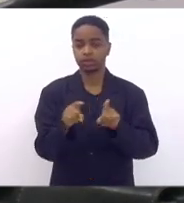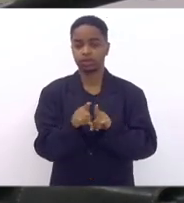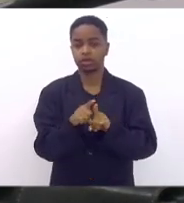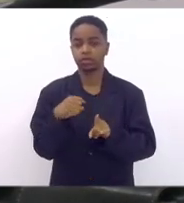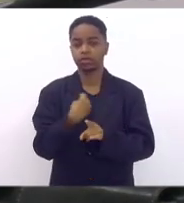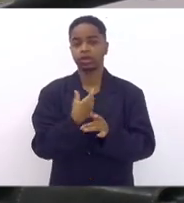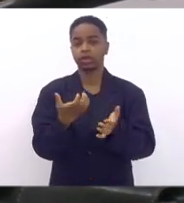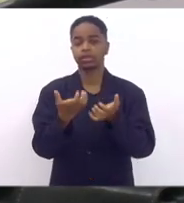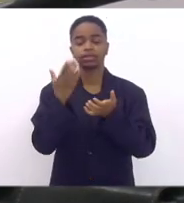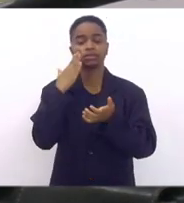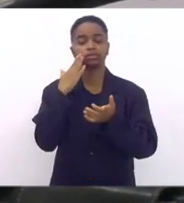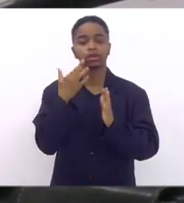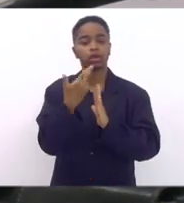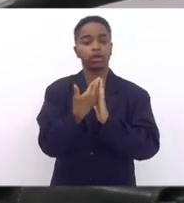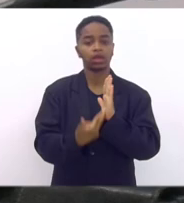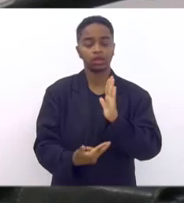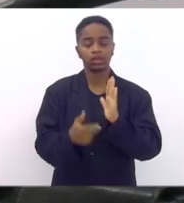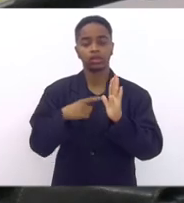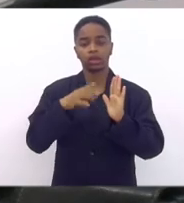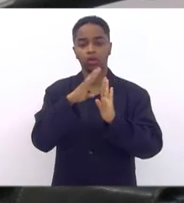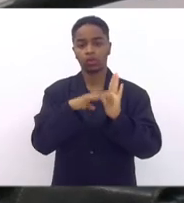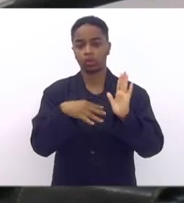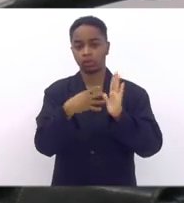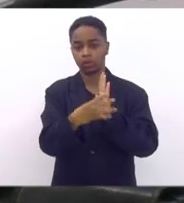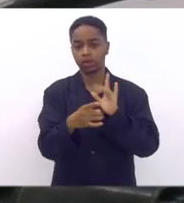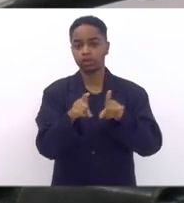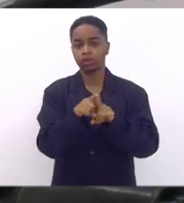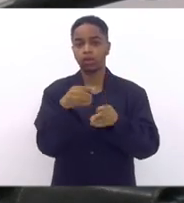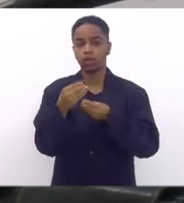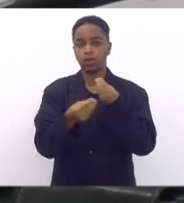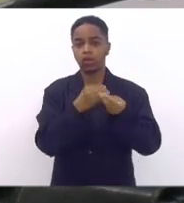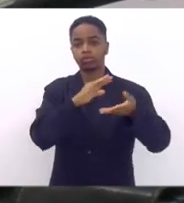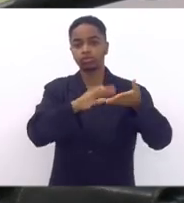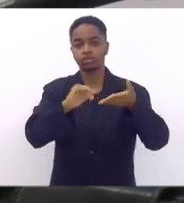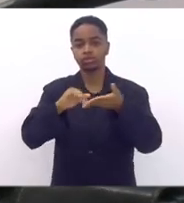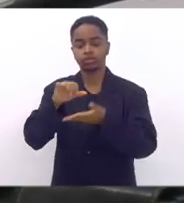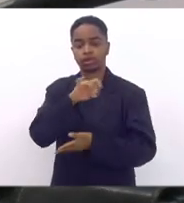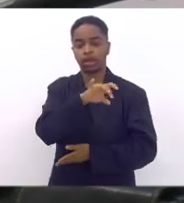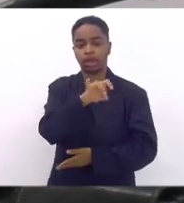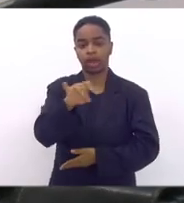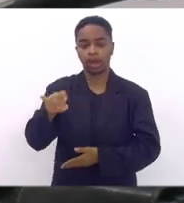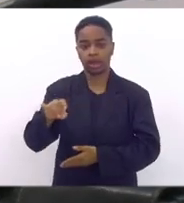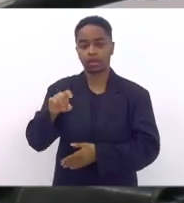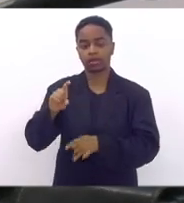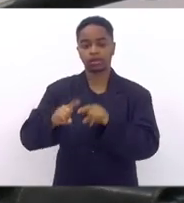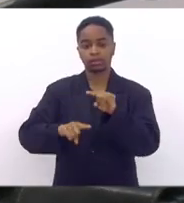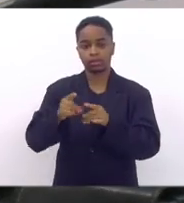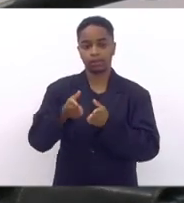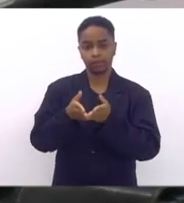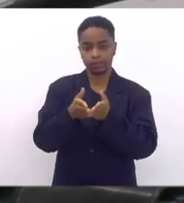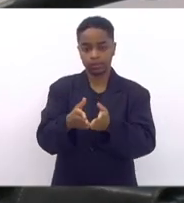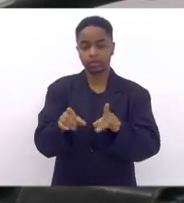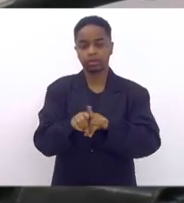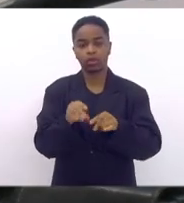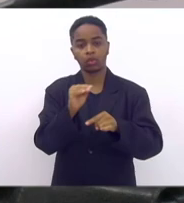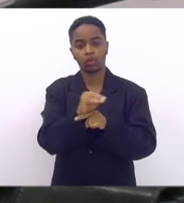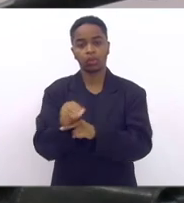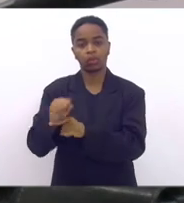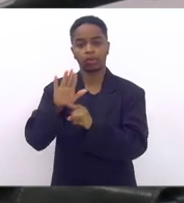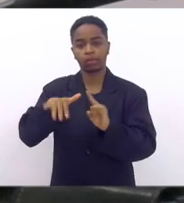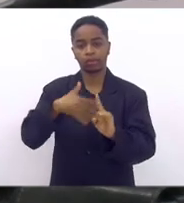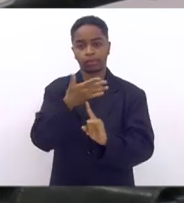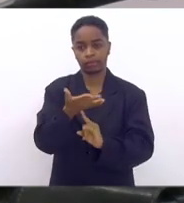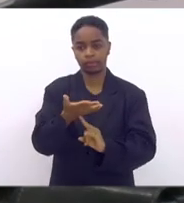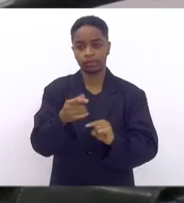Inea se é um relatório contendo o cronograma e a forma de retirada de cada embarcação e todos os cuidados ambientais a serem tomados